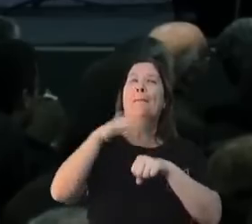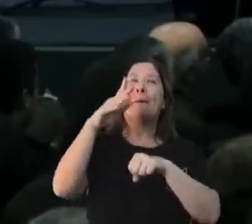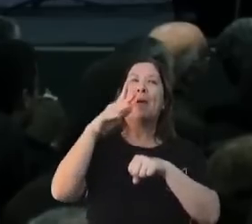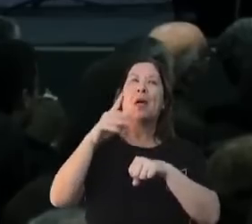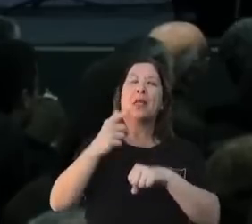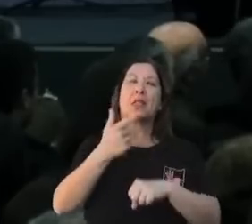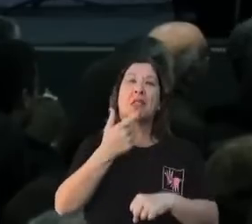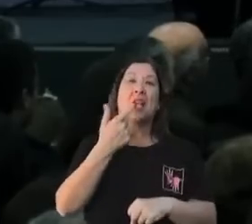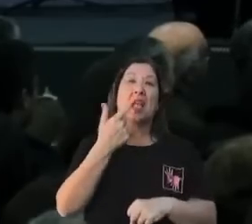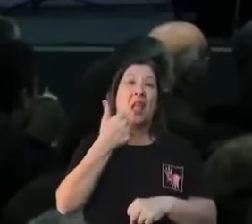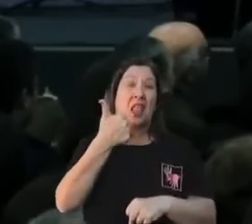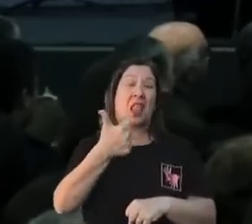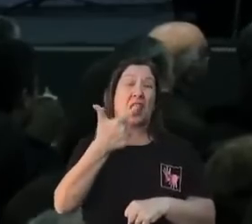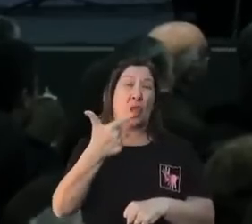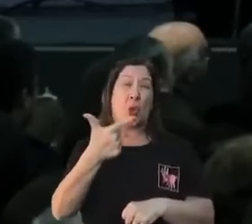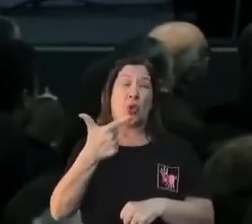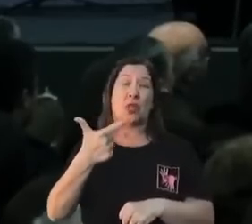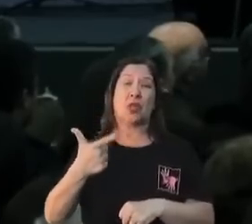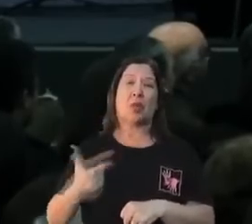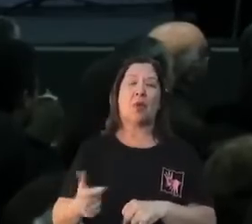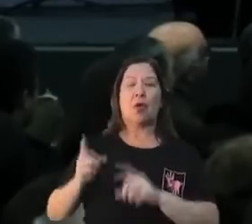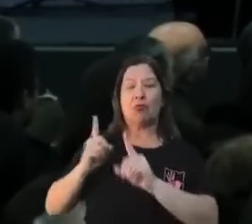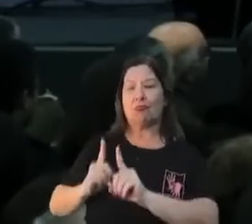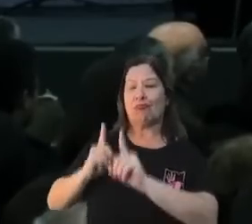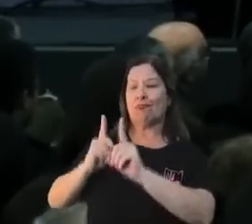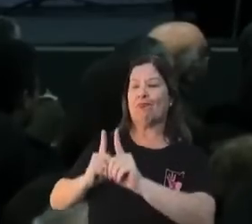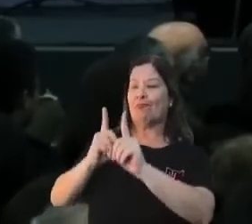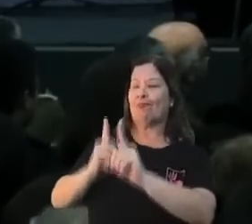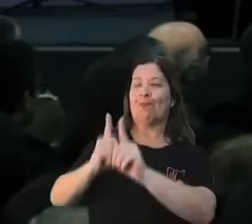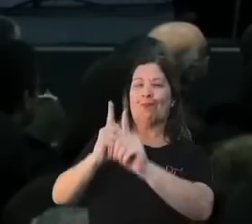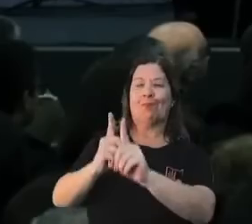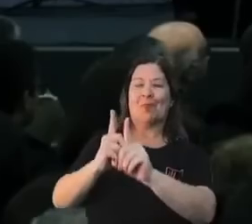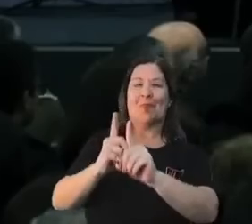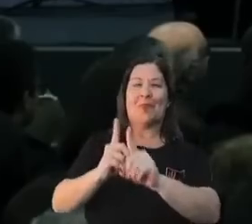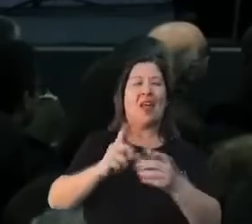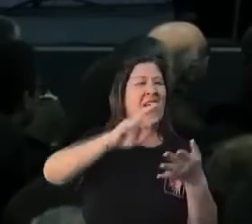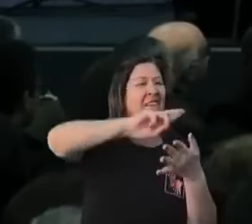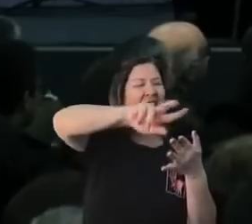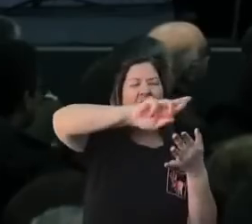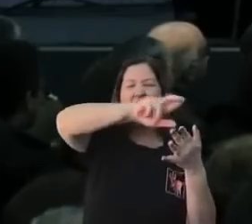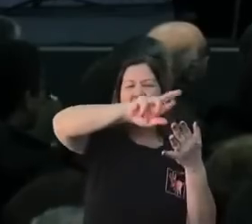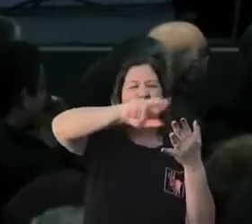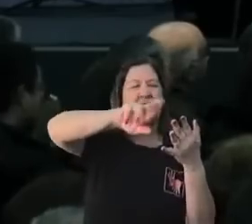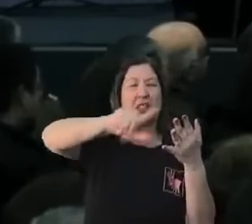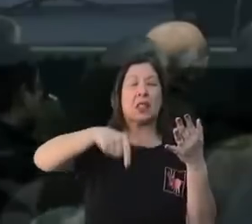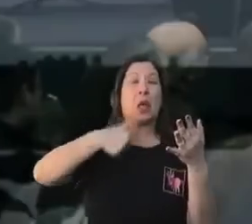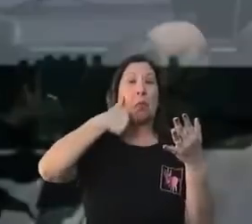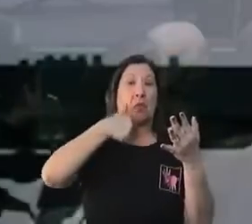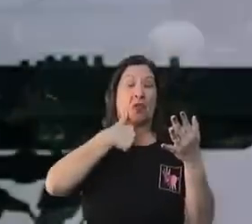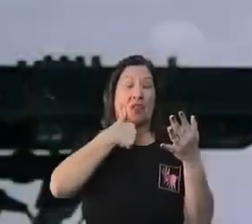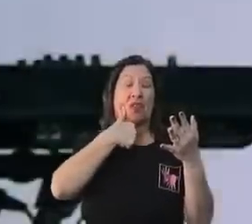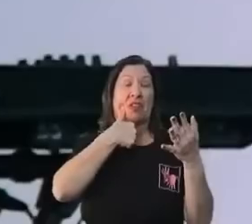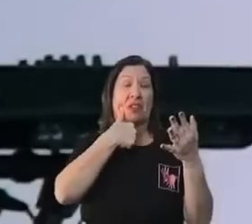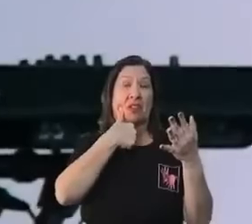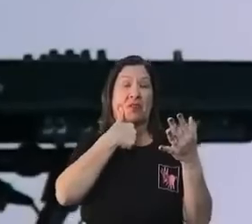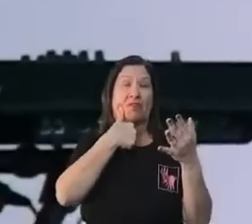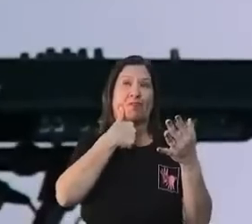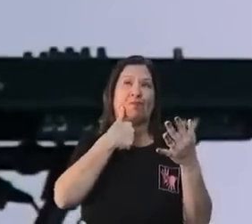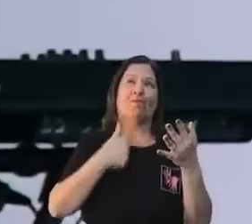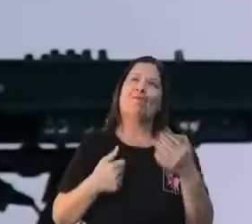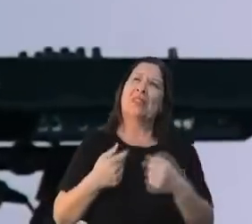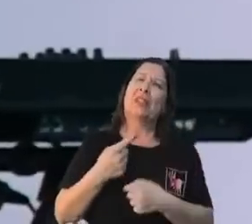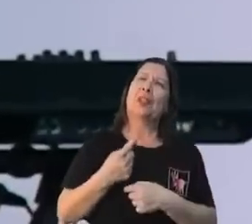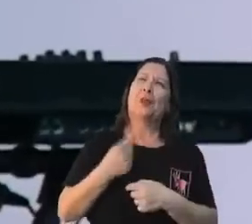três pessoas, 16 pessoas, mas muitas outras mulheres, eu não sei quantas são, muitas outras, vamos botar esse grupo todo aí,